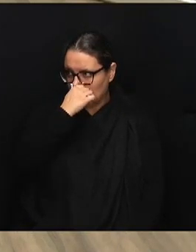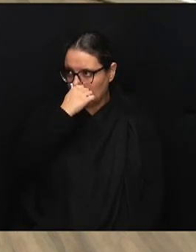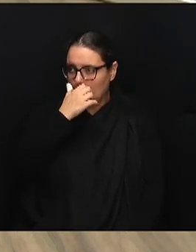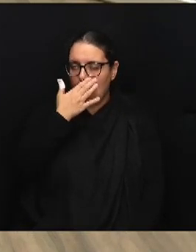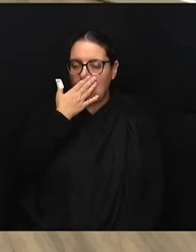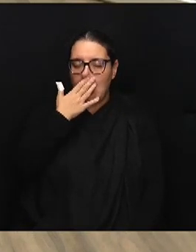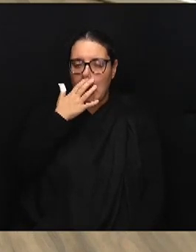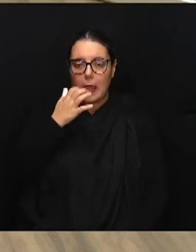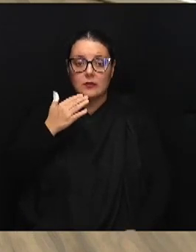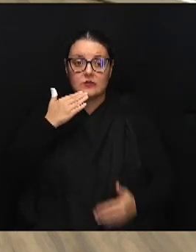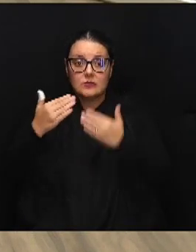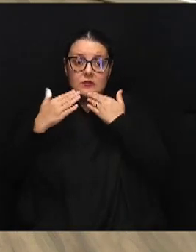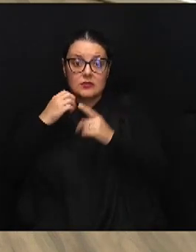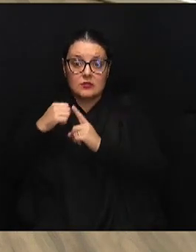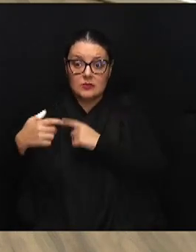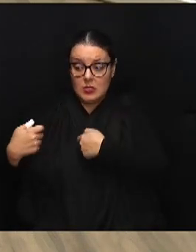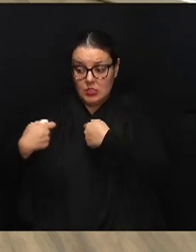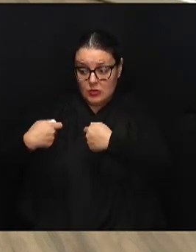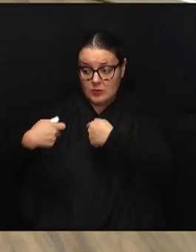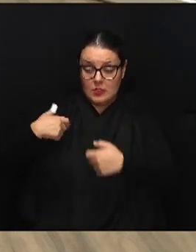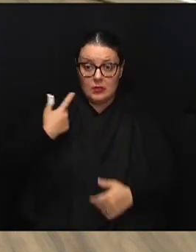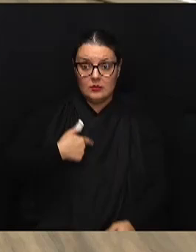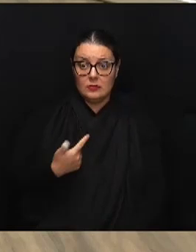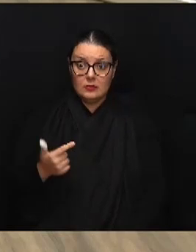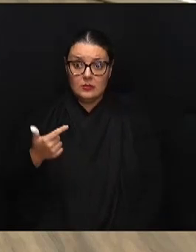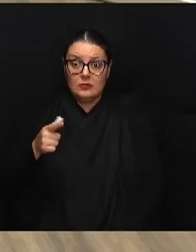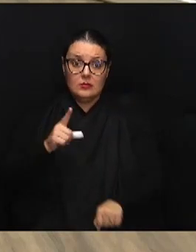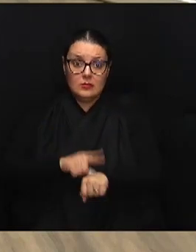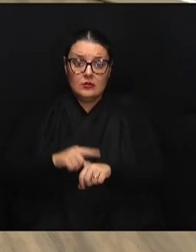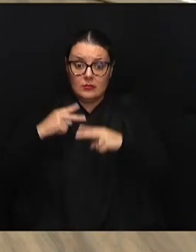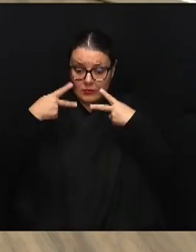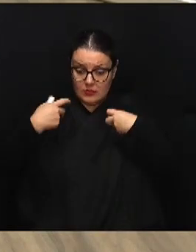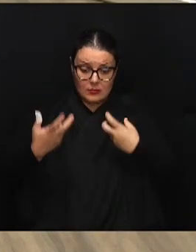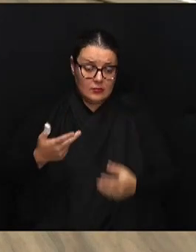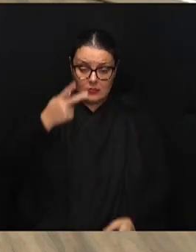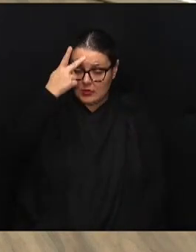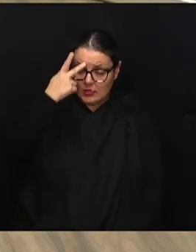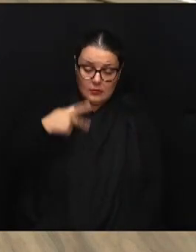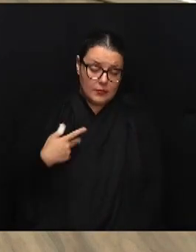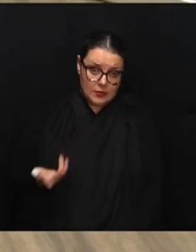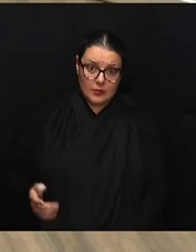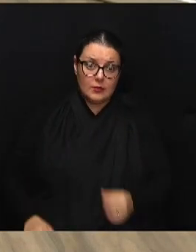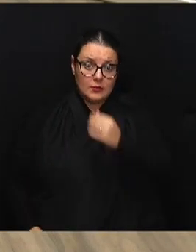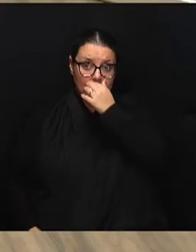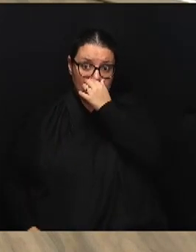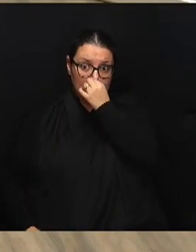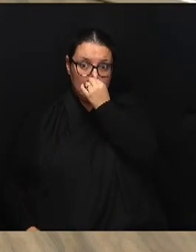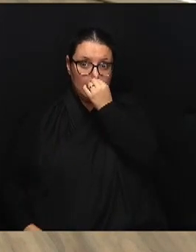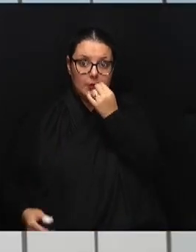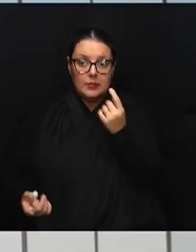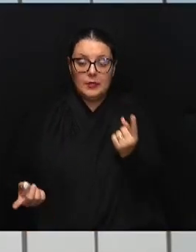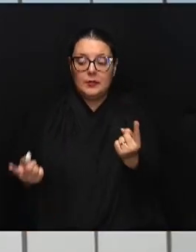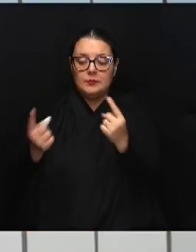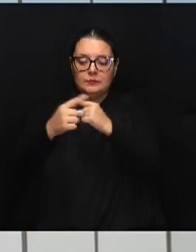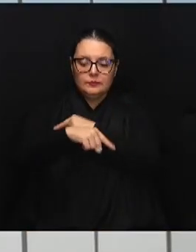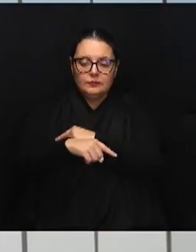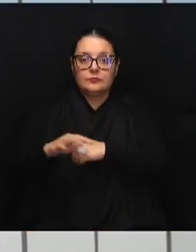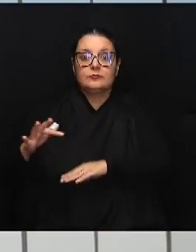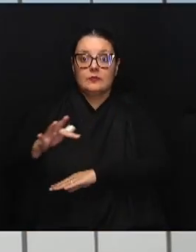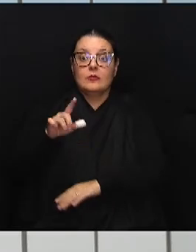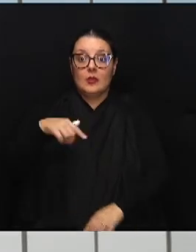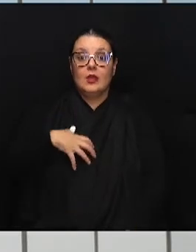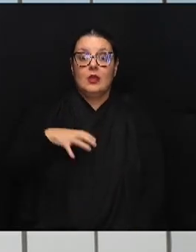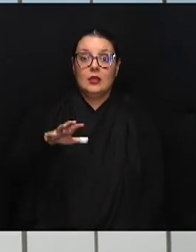sociais tomarem conta da nossa vida, a gente não tem nem tempo de olhar para a gente mesmo, né? A inversão que eu falo da formalidade é essa,